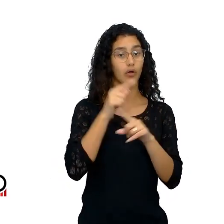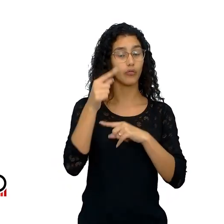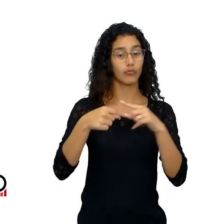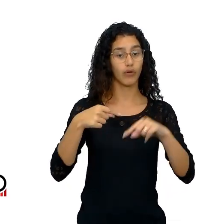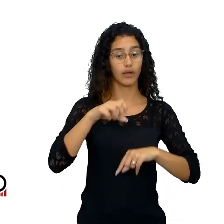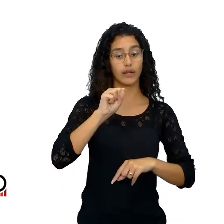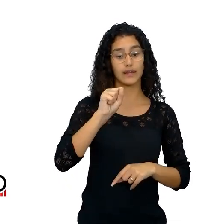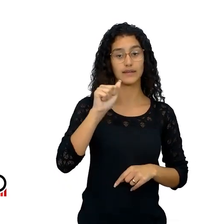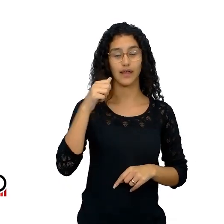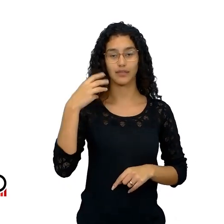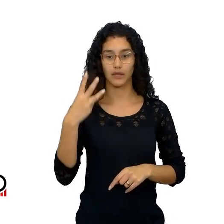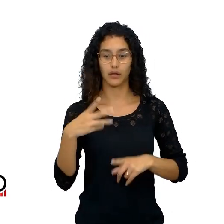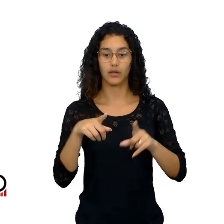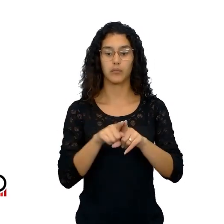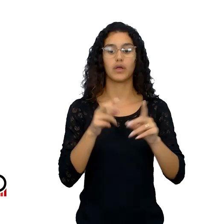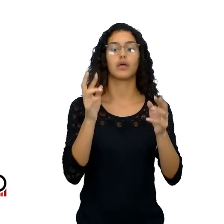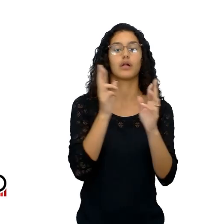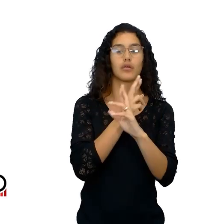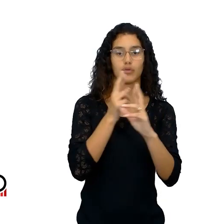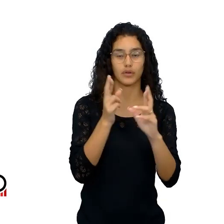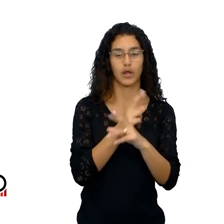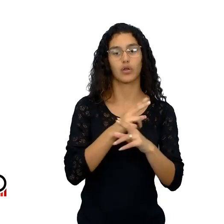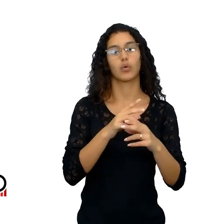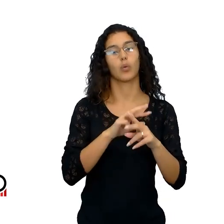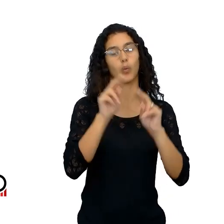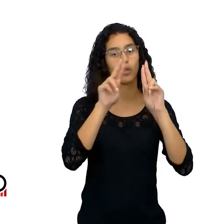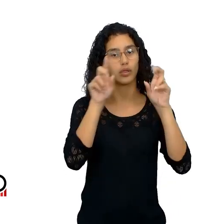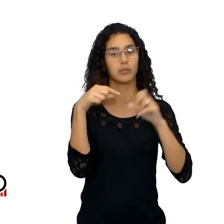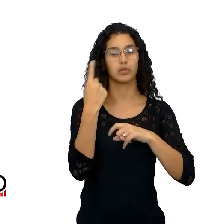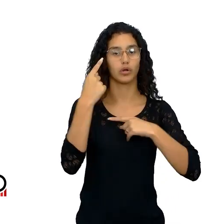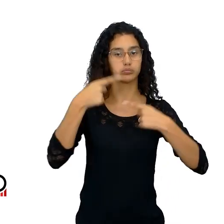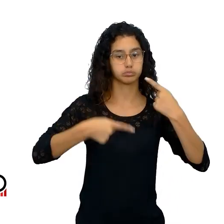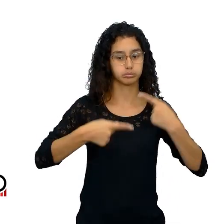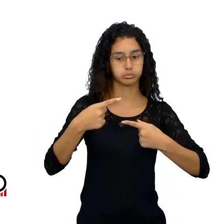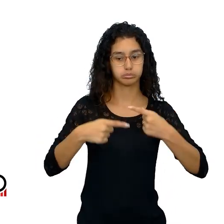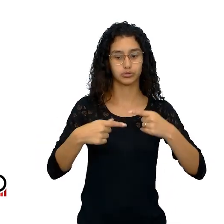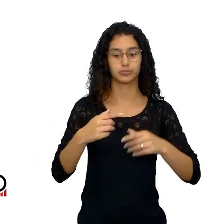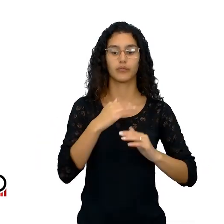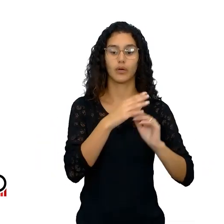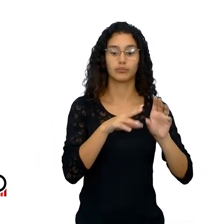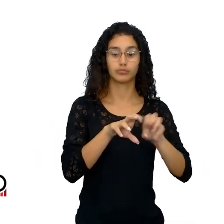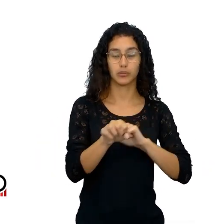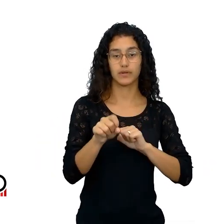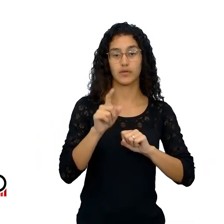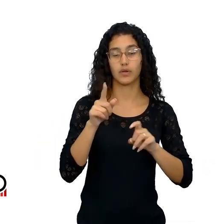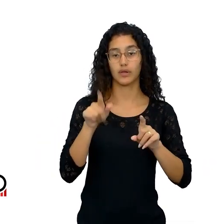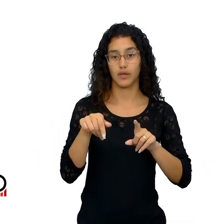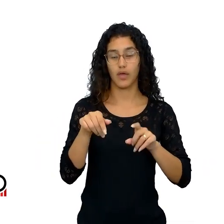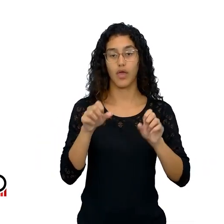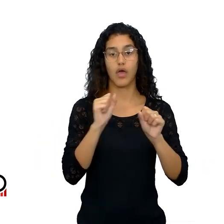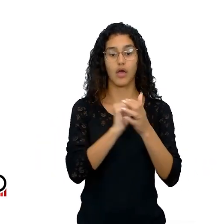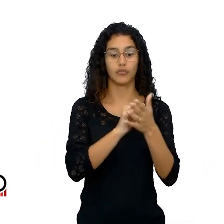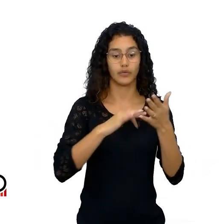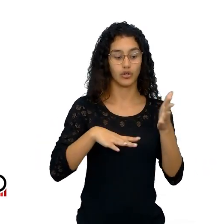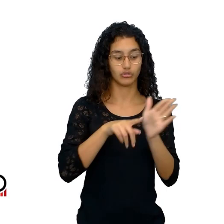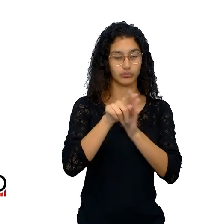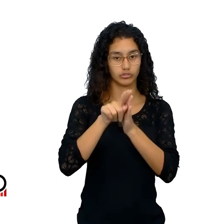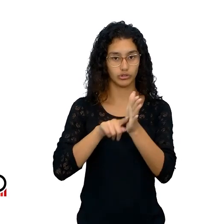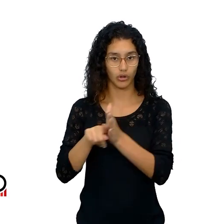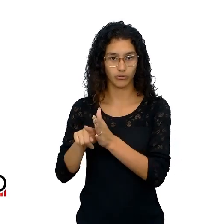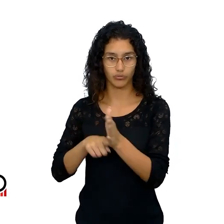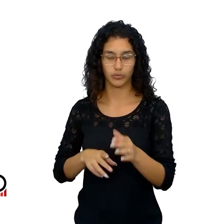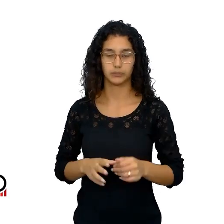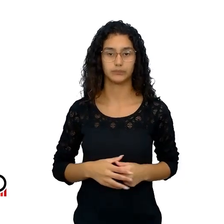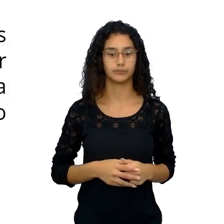da SA3, que também vai estar relacionado com a temática que a gente vai discutir nessas formações, que é as atividades investigativas,